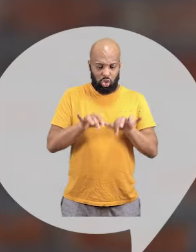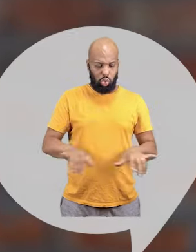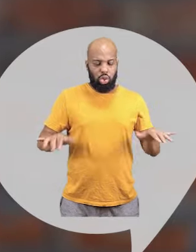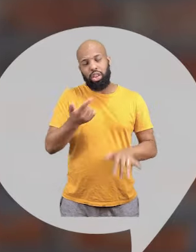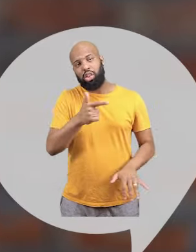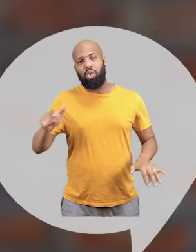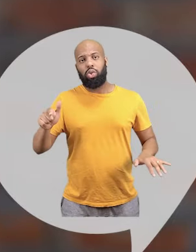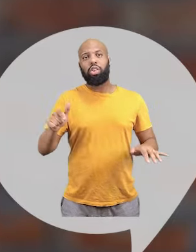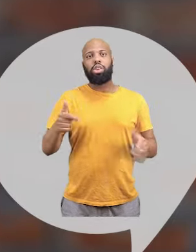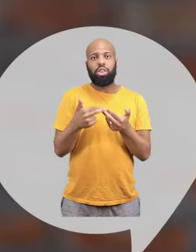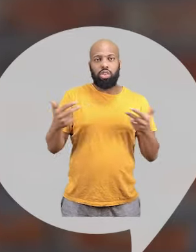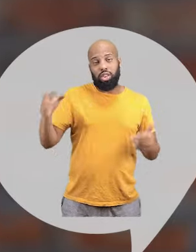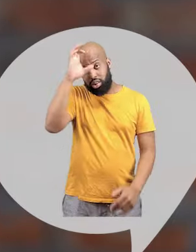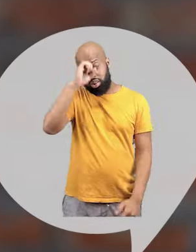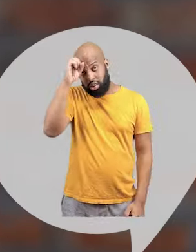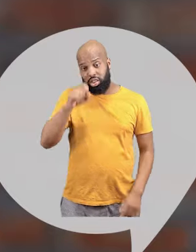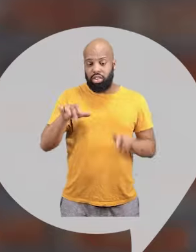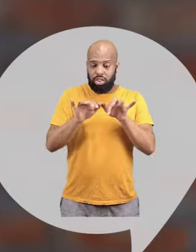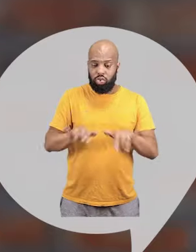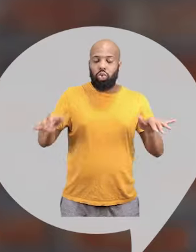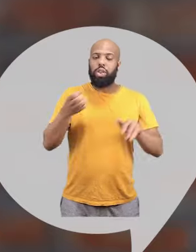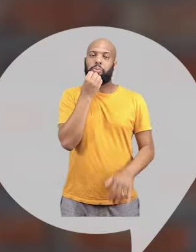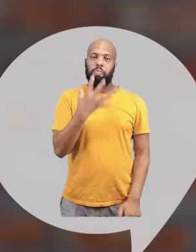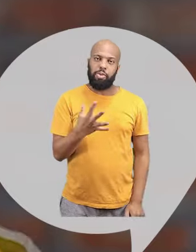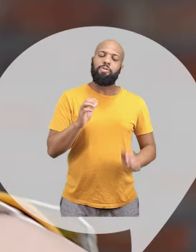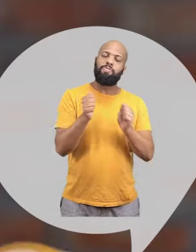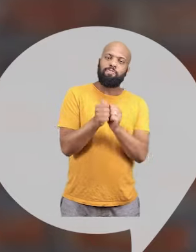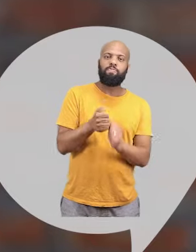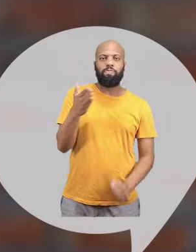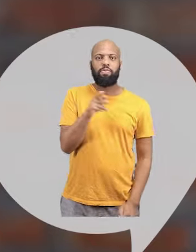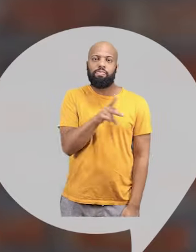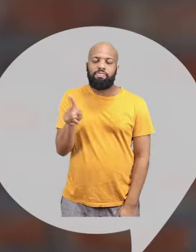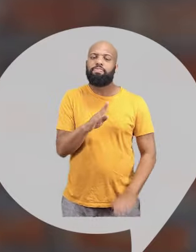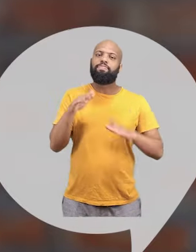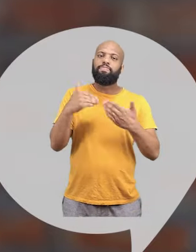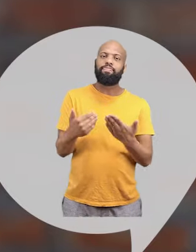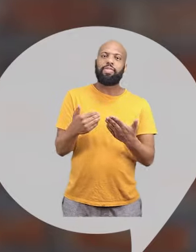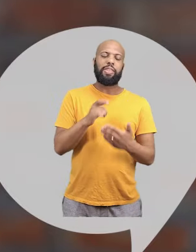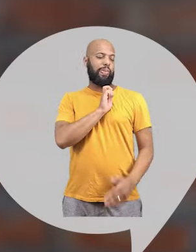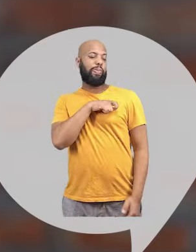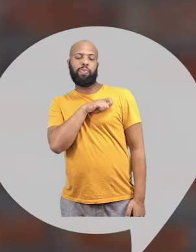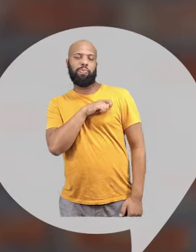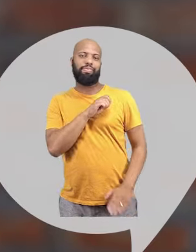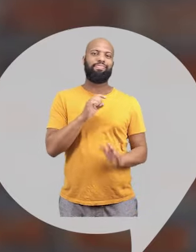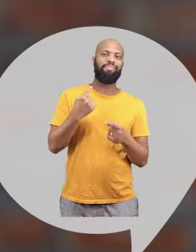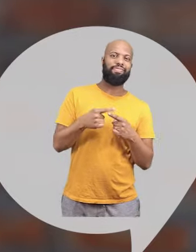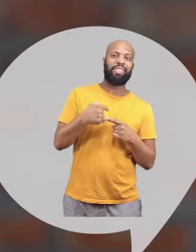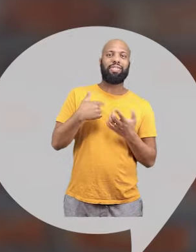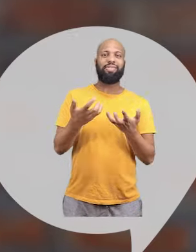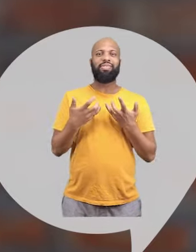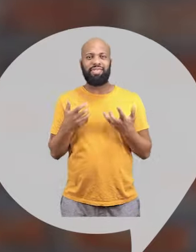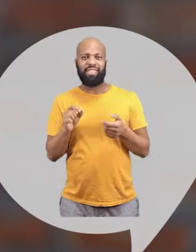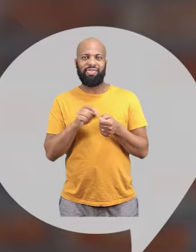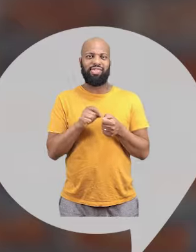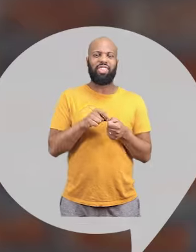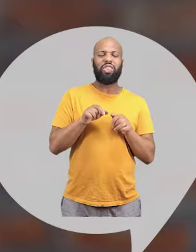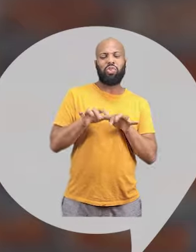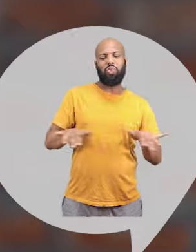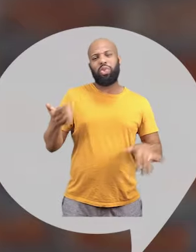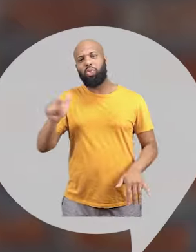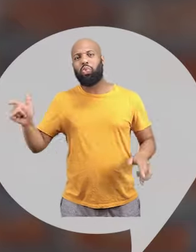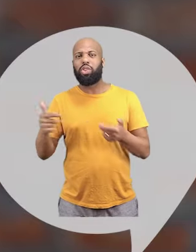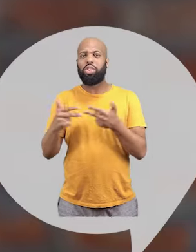você quer tocar acorde Vamos aprender a tocar bem acorde sabe daí com ela tipo assim ao invés de me zoar porque eu tava tocando acorde eu